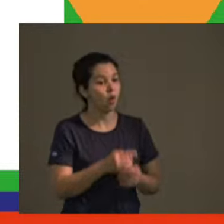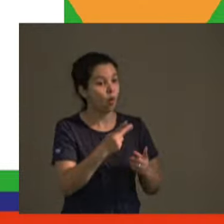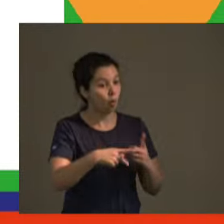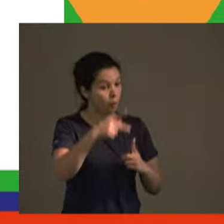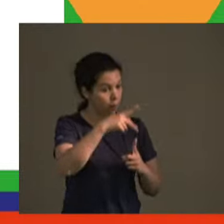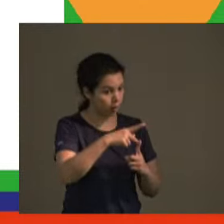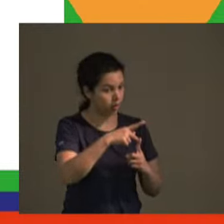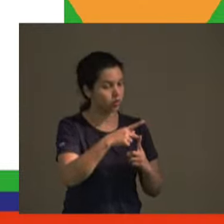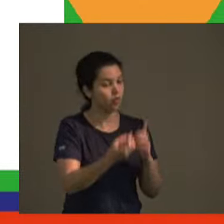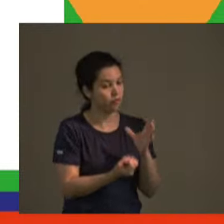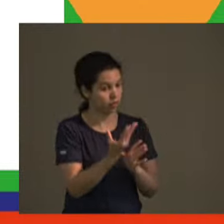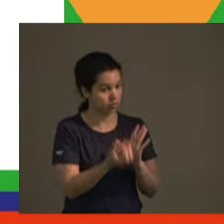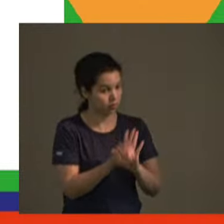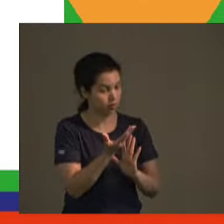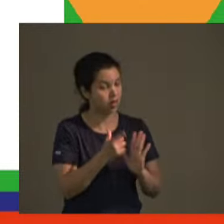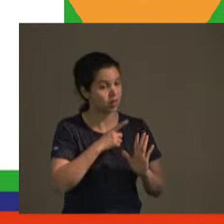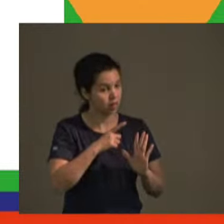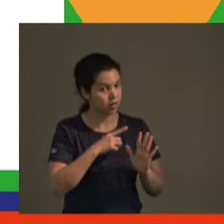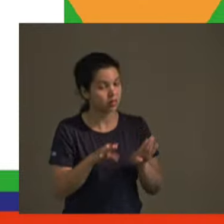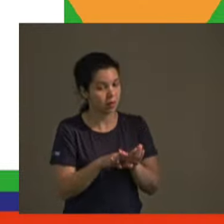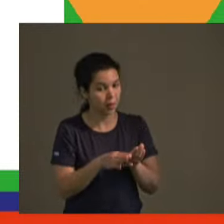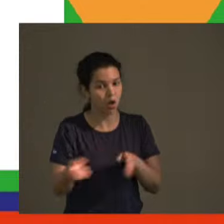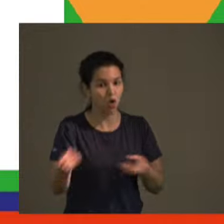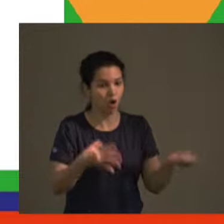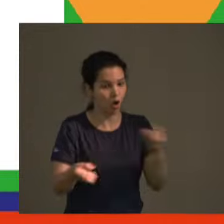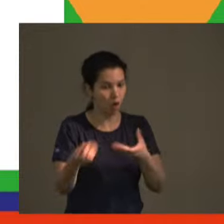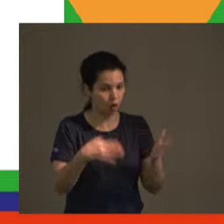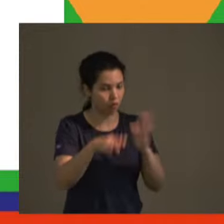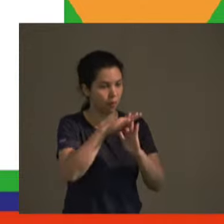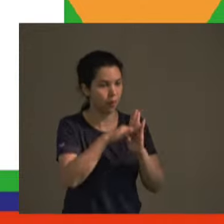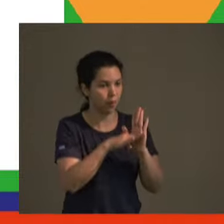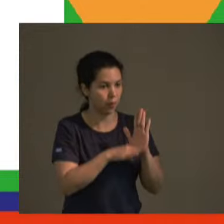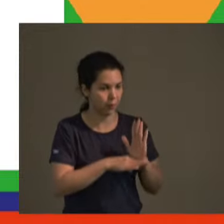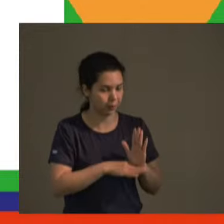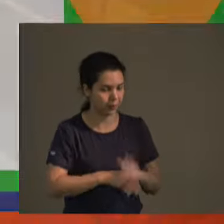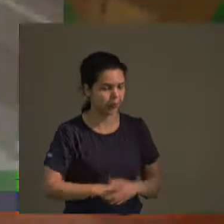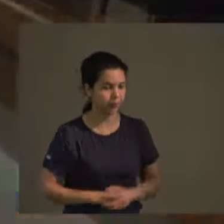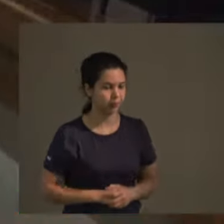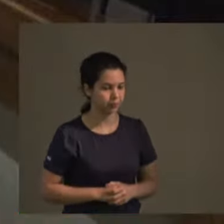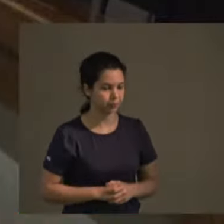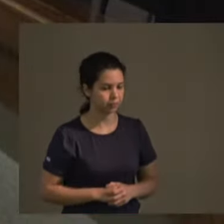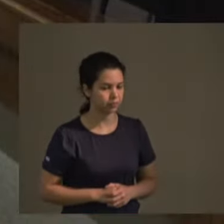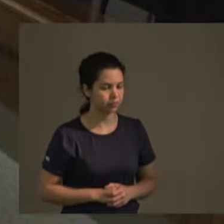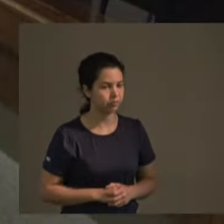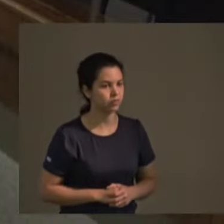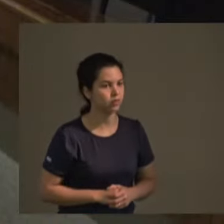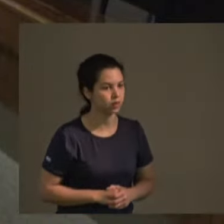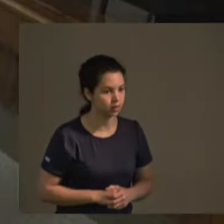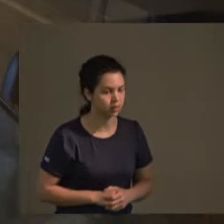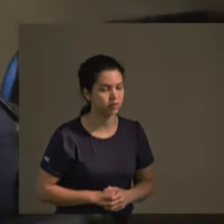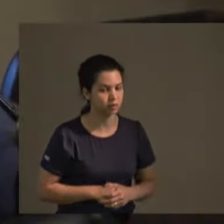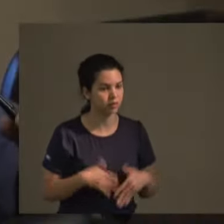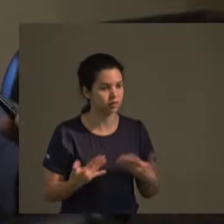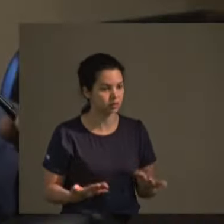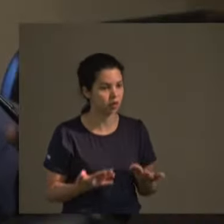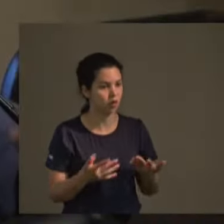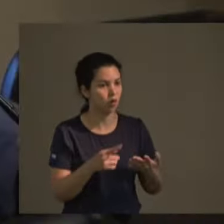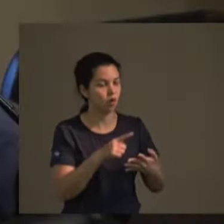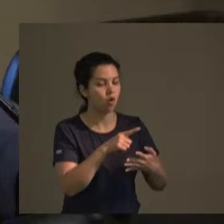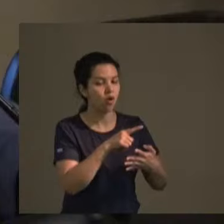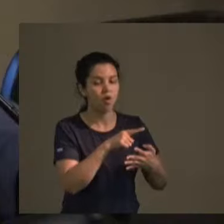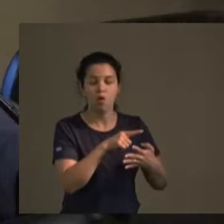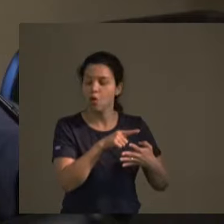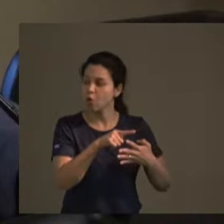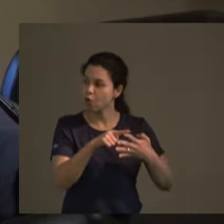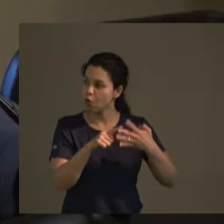trazendo novos programas em sua nova edição. Então, o plano estruturado aí nesses quatro eixos.